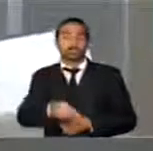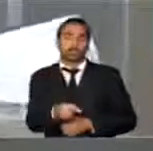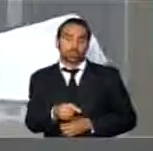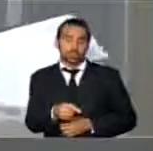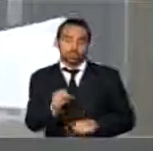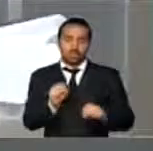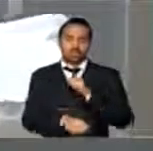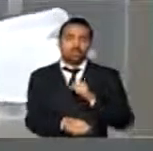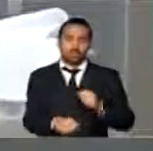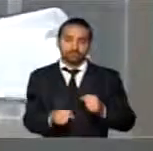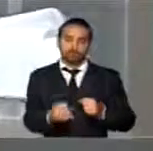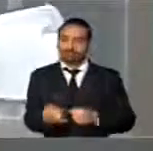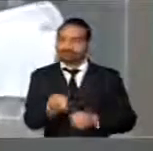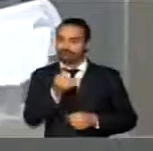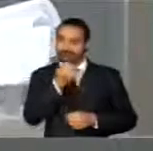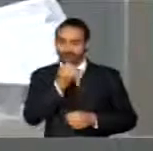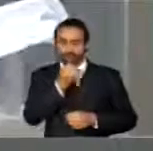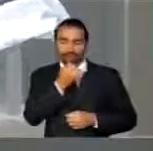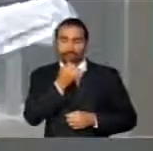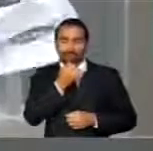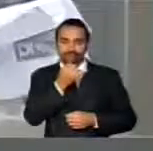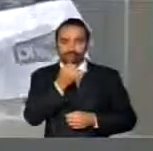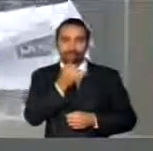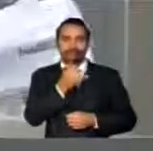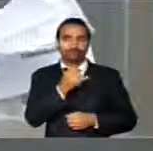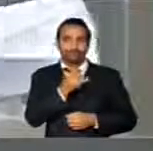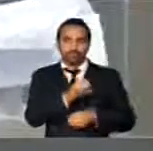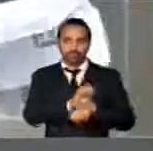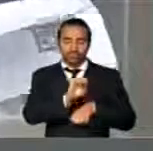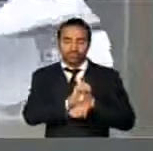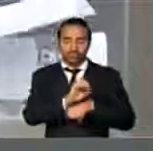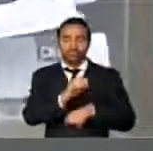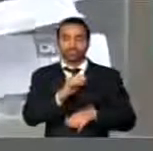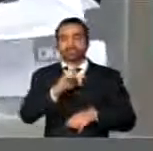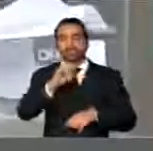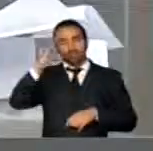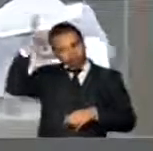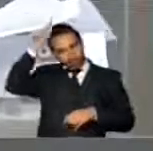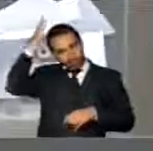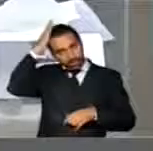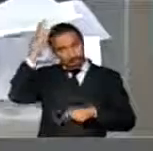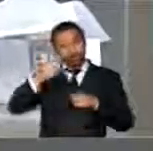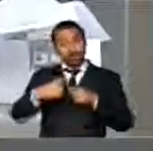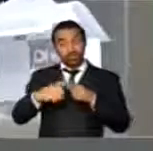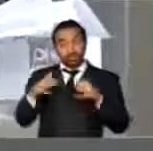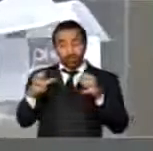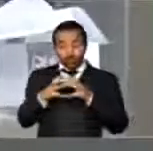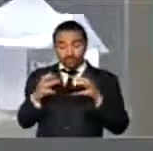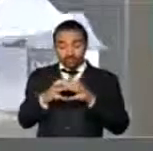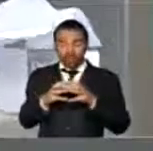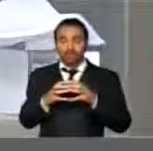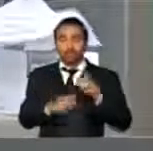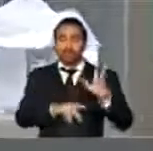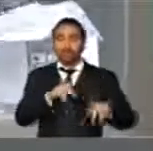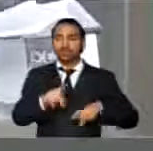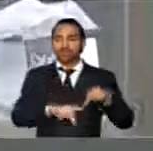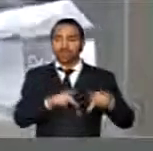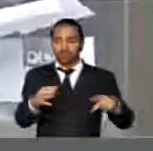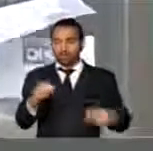triste página ainda registrada hoje no estado do Pará, quando a Comissão Pastoral da Terra,